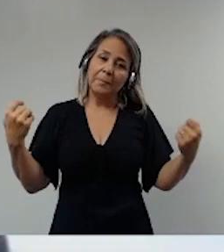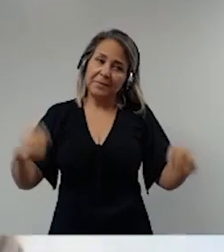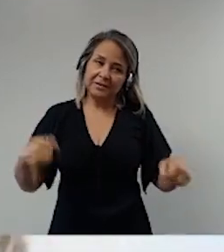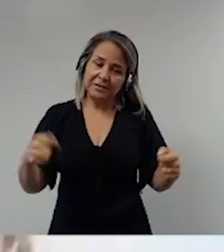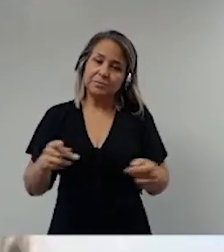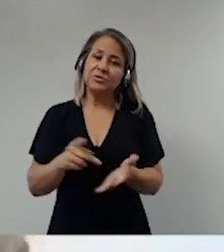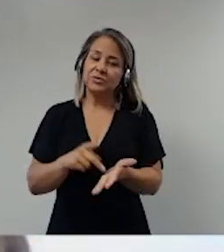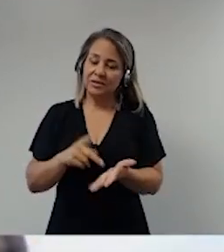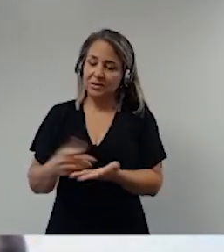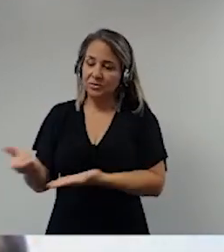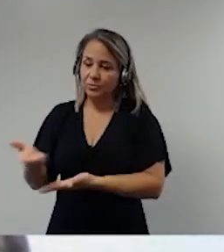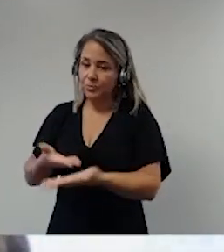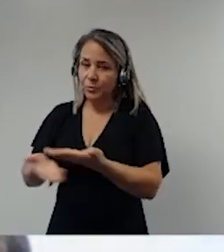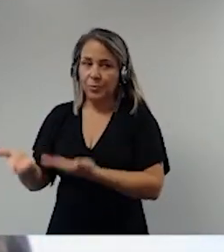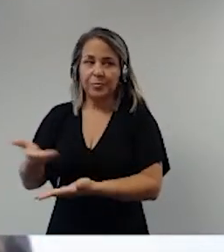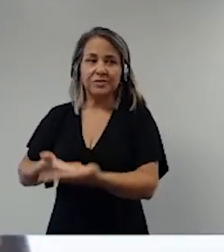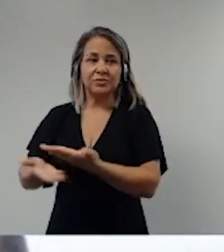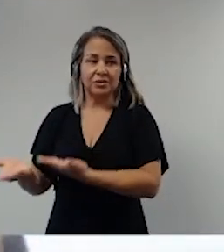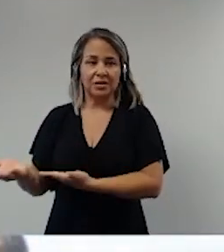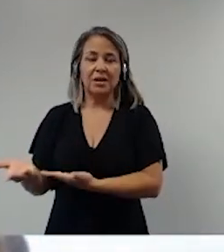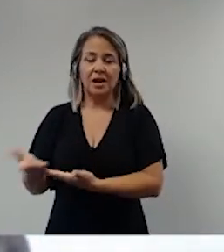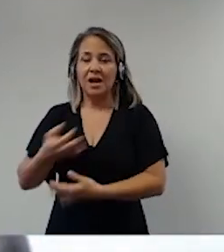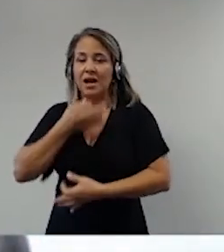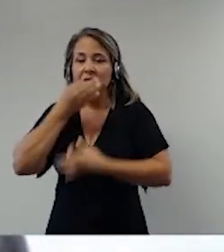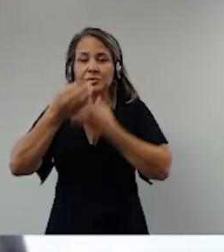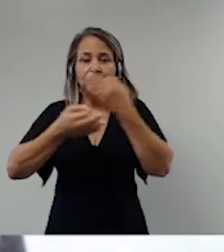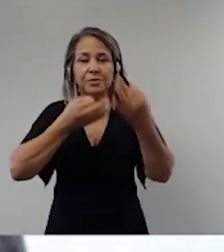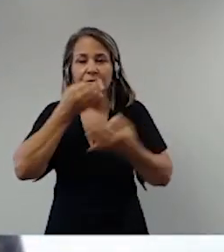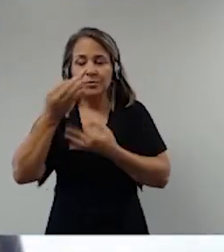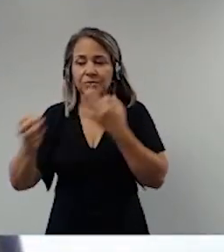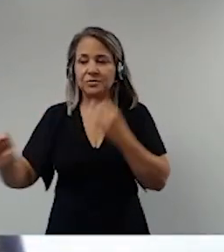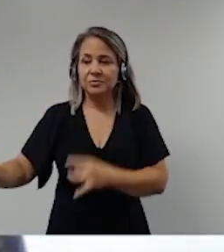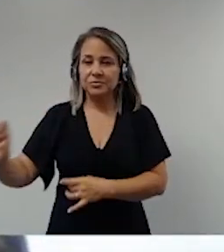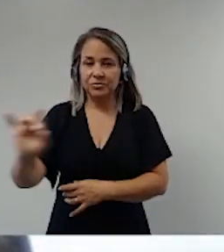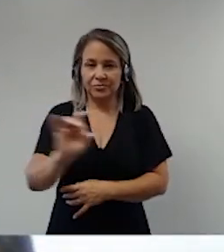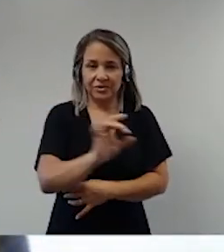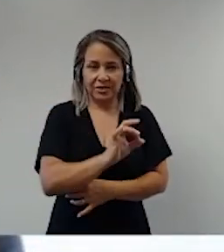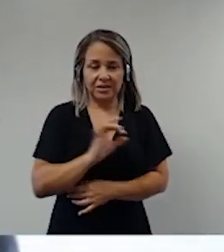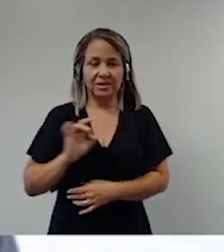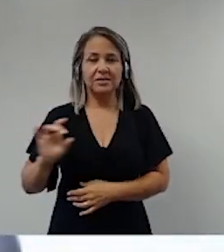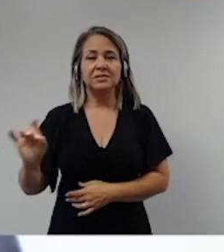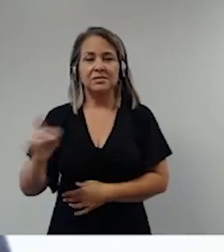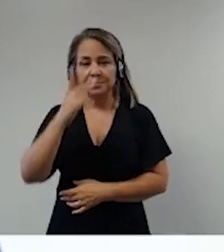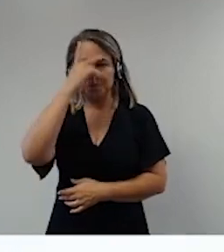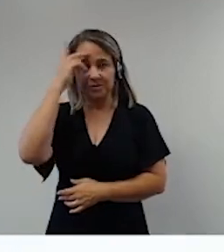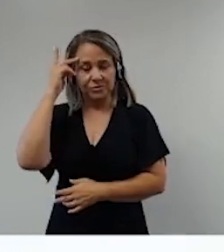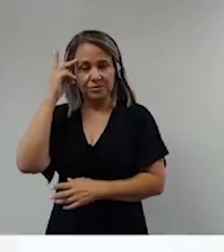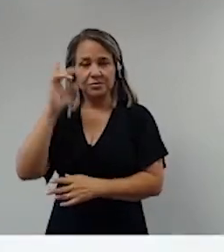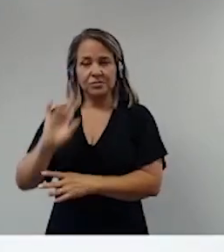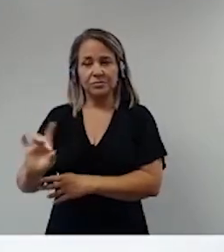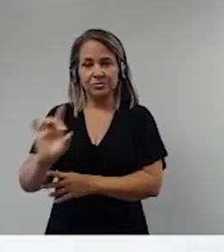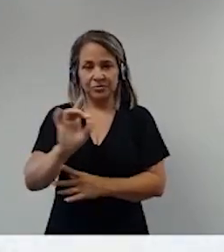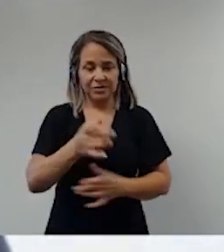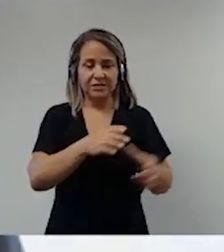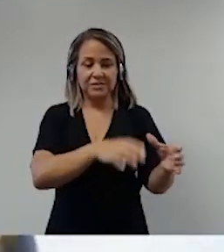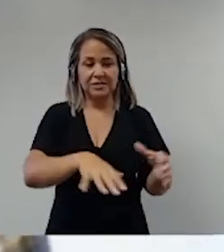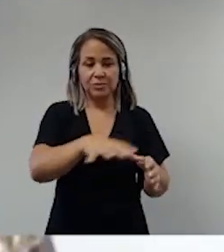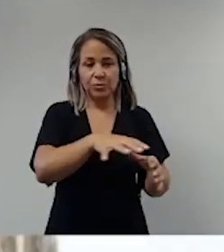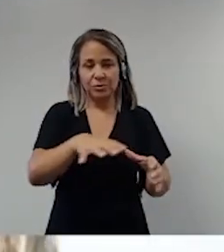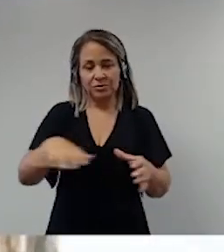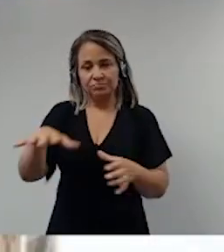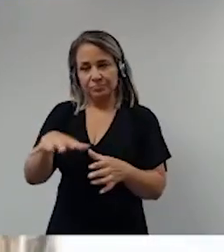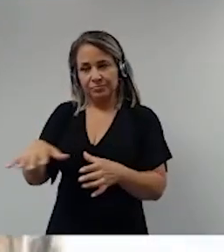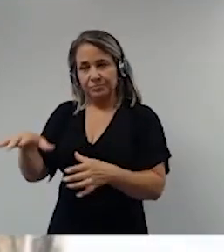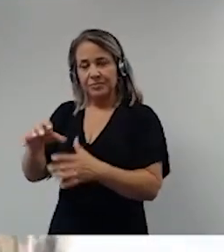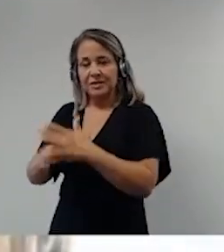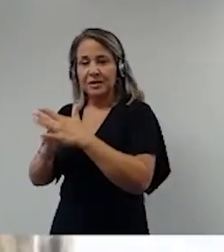efetivamente, compartilhar as opiniões com várias pessoas de vários setores da empresa. Então, nós criamos